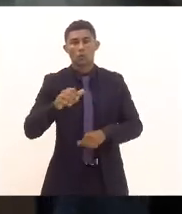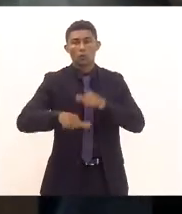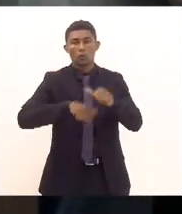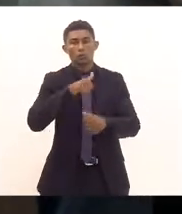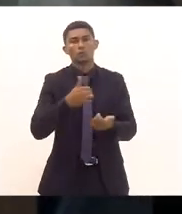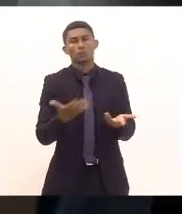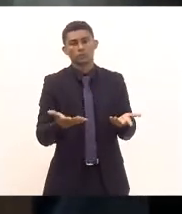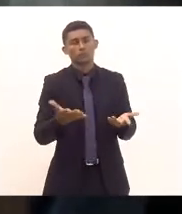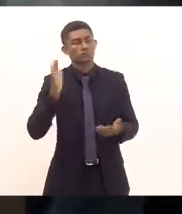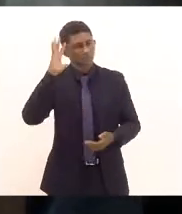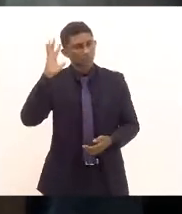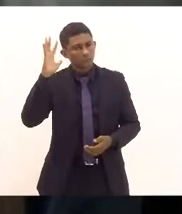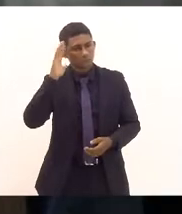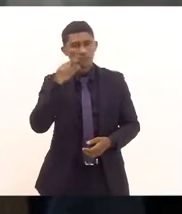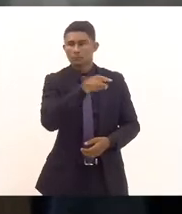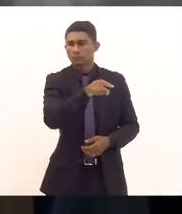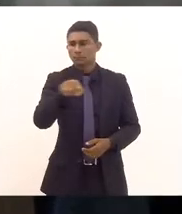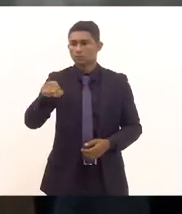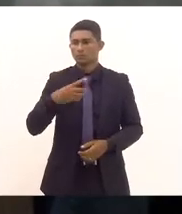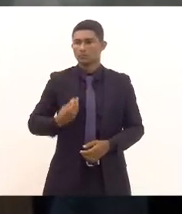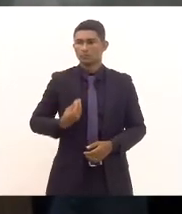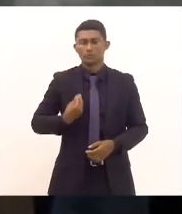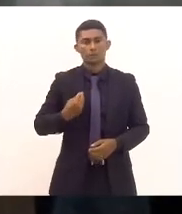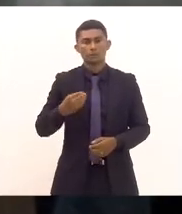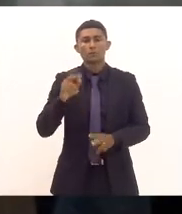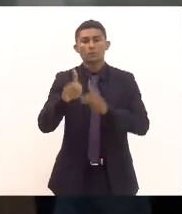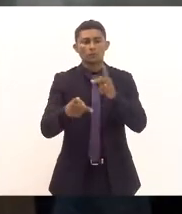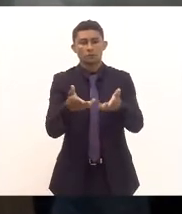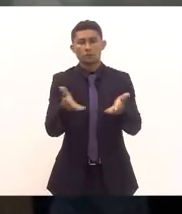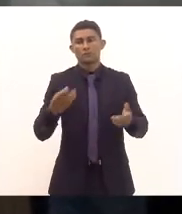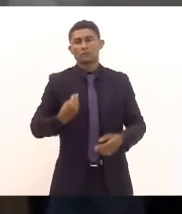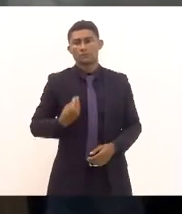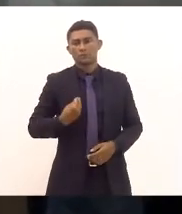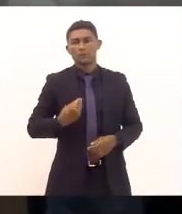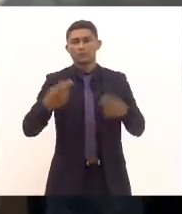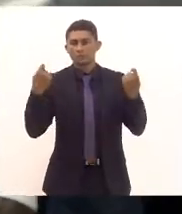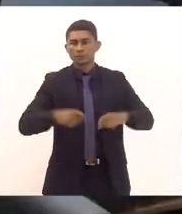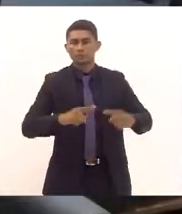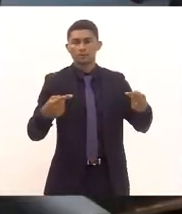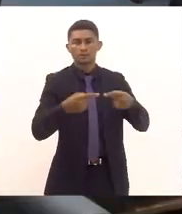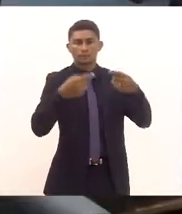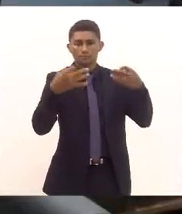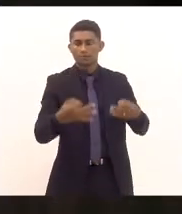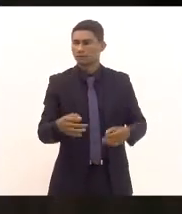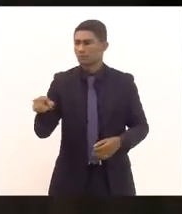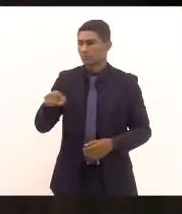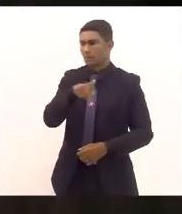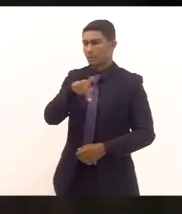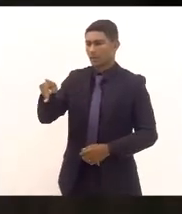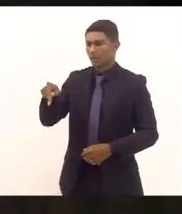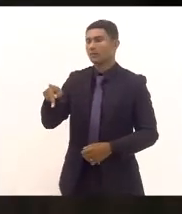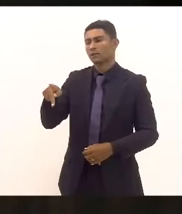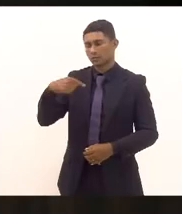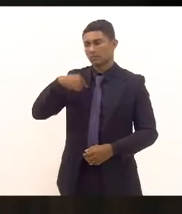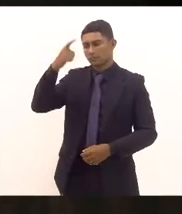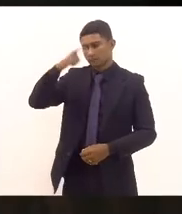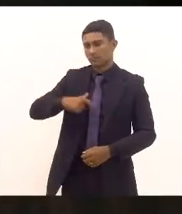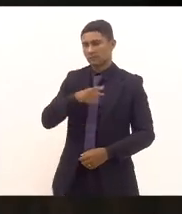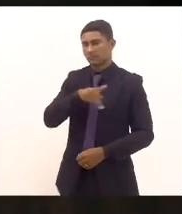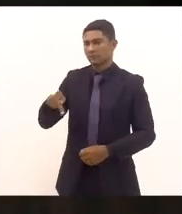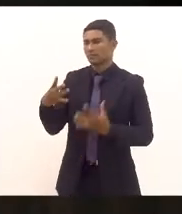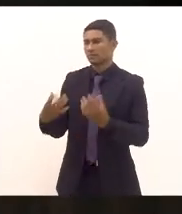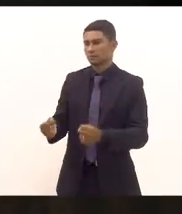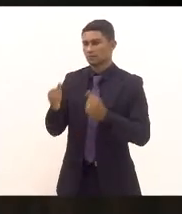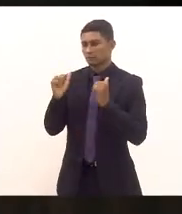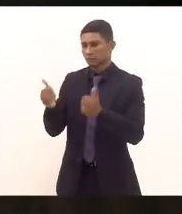repensado de acordo com a realidade do momento que a população vive hoje presidência defere pedido de vossa excelência já já vou voltar aqui